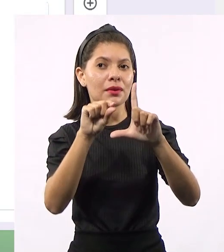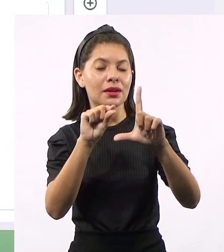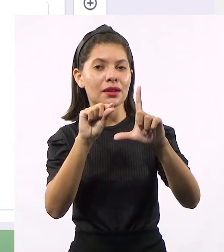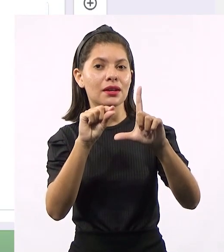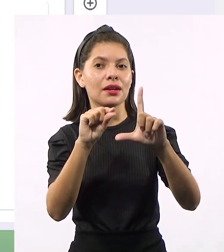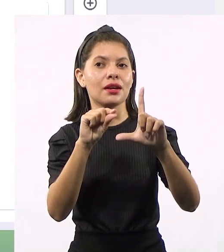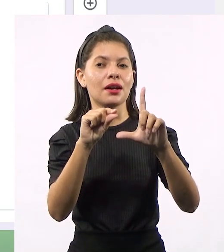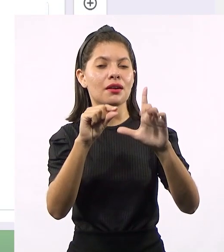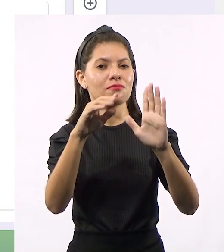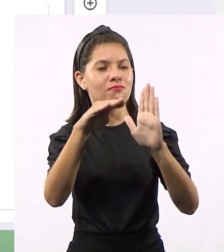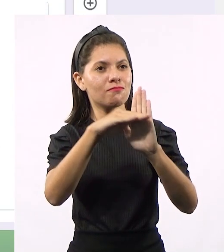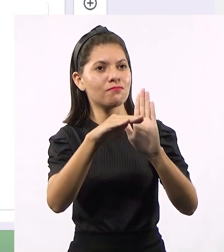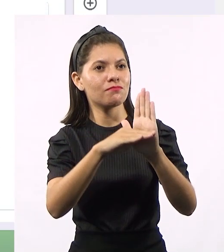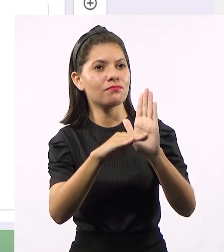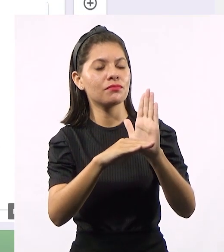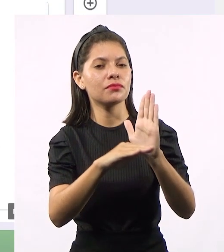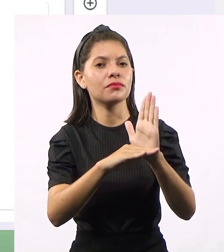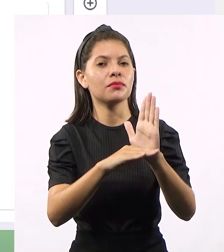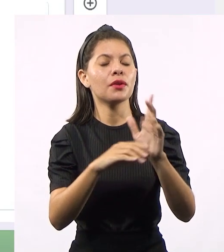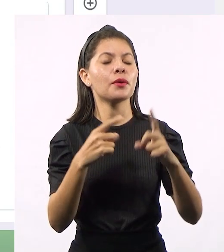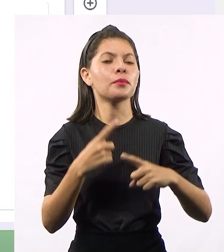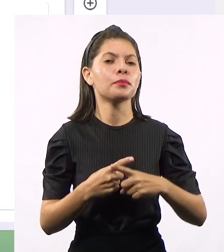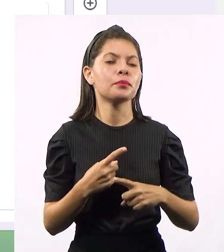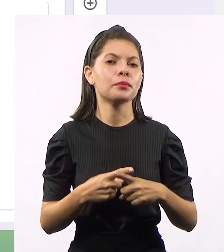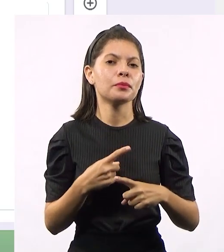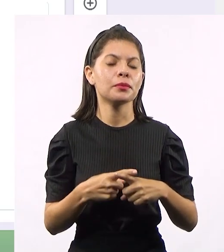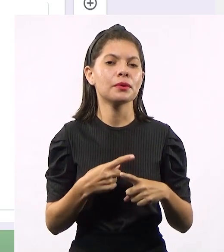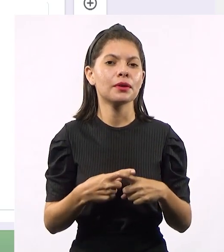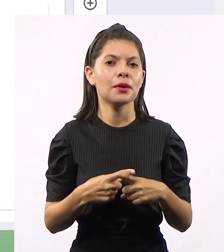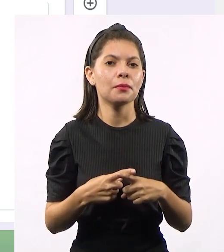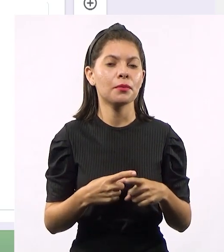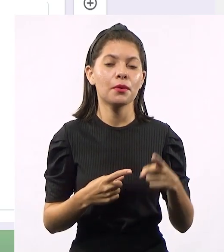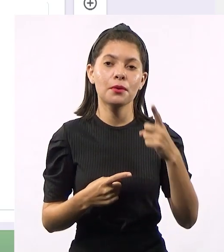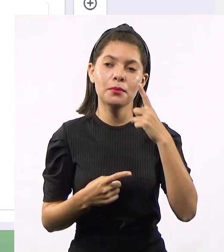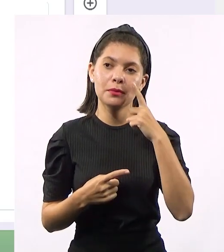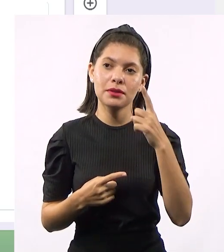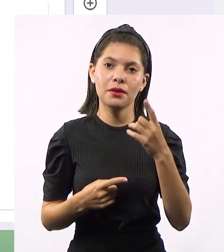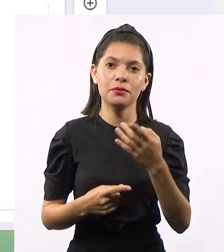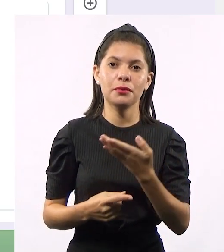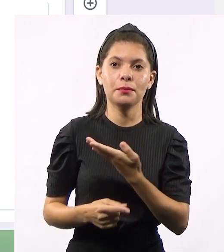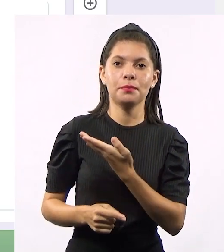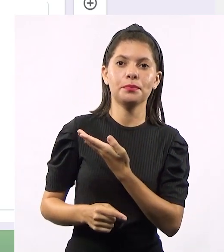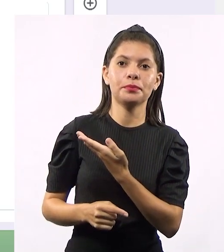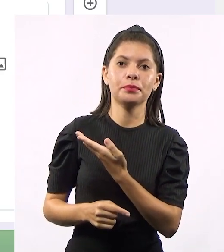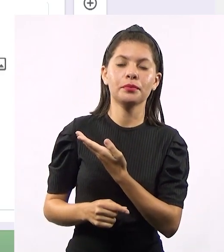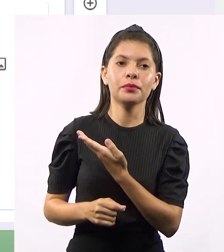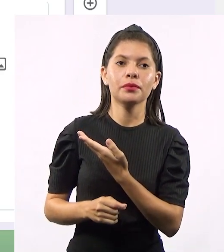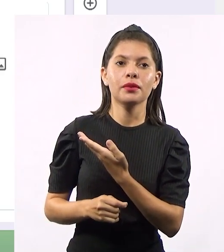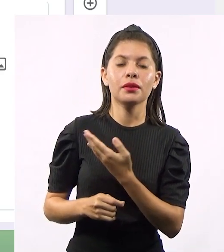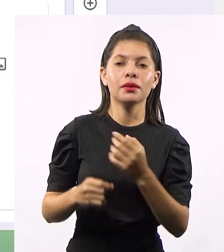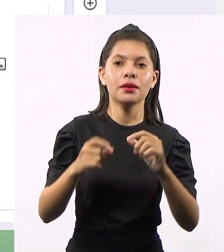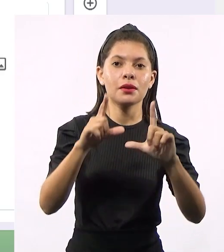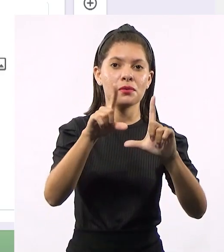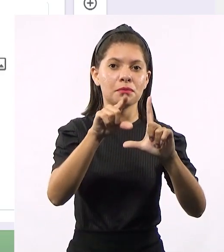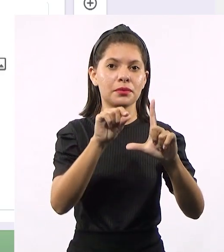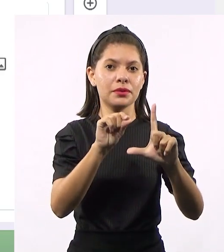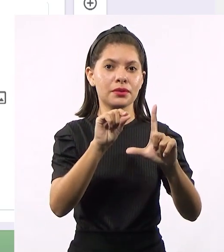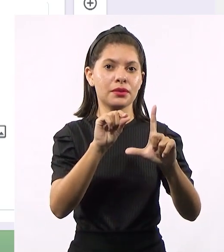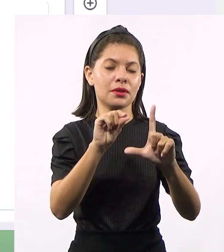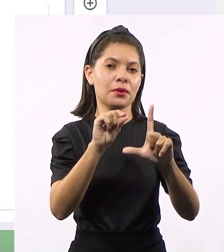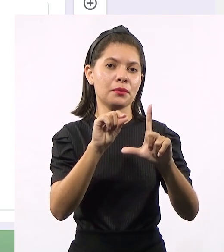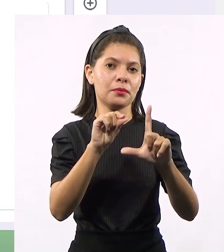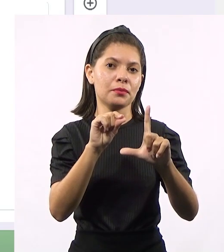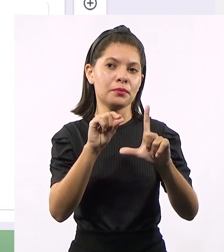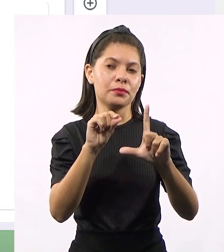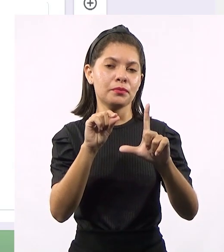de seleção. Por que uma caixa de seleção? E aí observe que a opção de marcar já saiu de um círculo para um